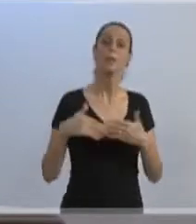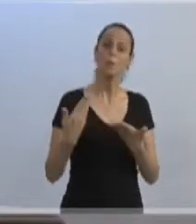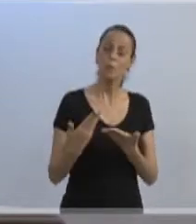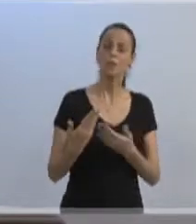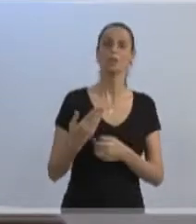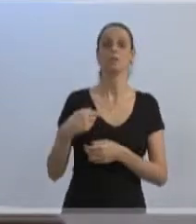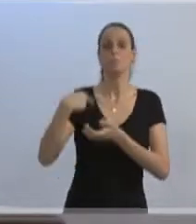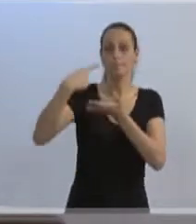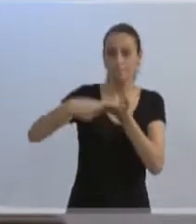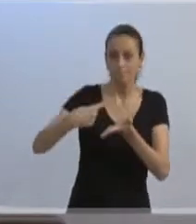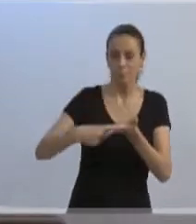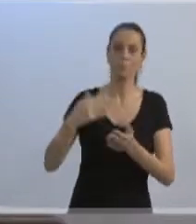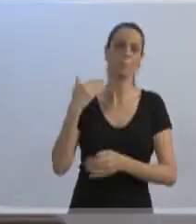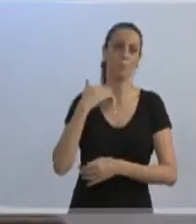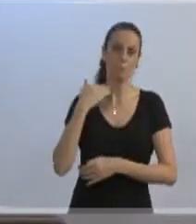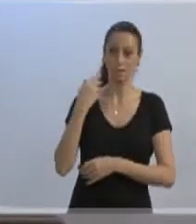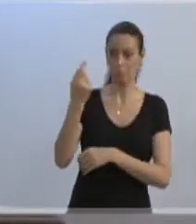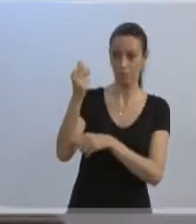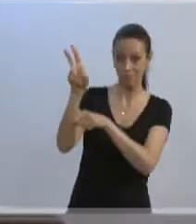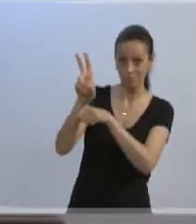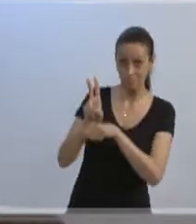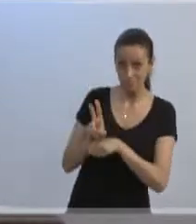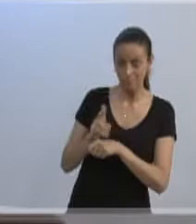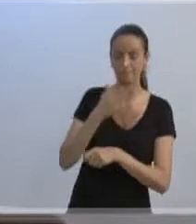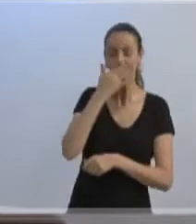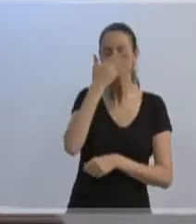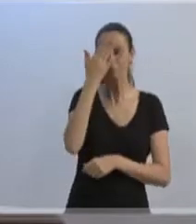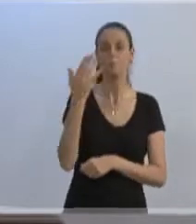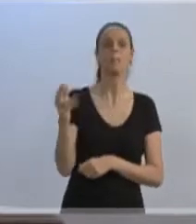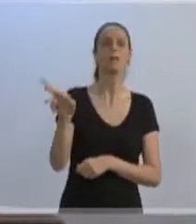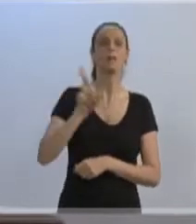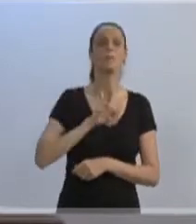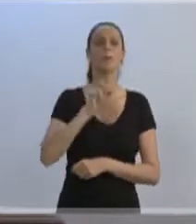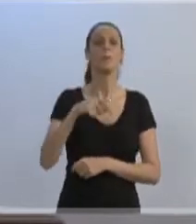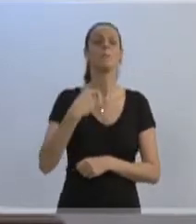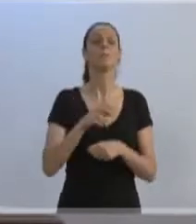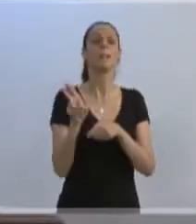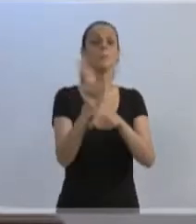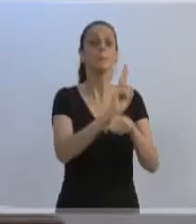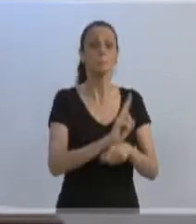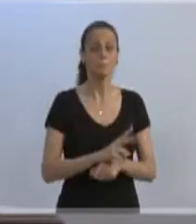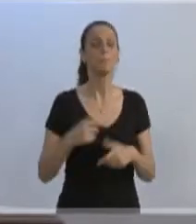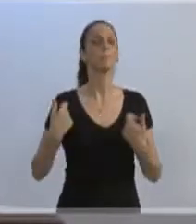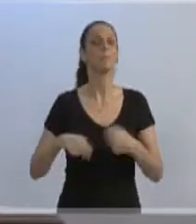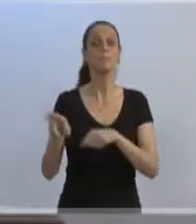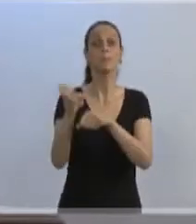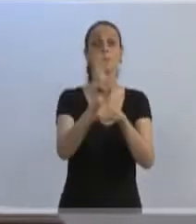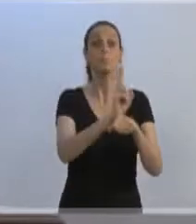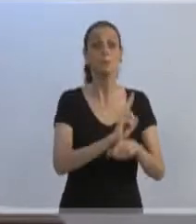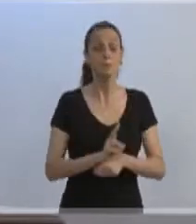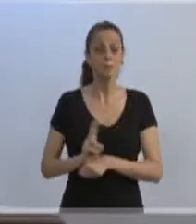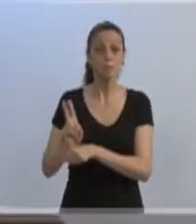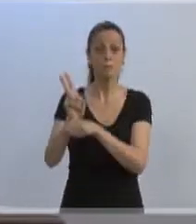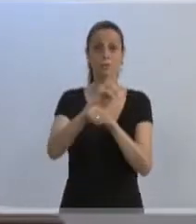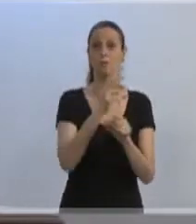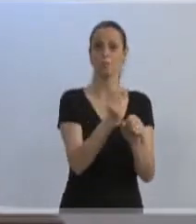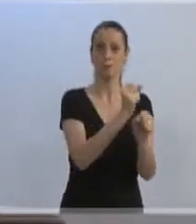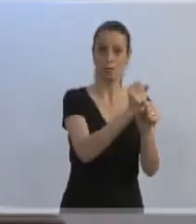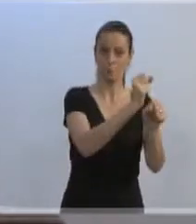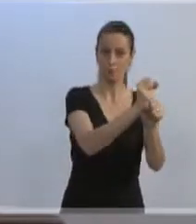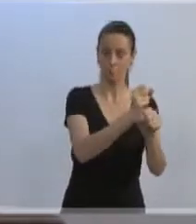município um estado ou um país que haja fiscalização o acompanhamento ea fiscalização das obras